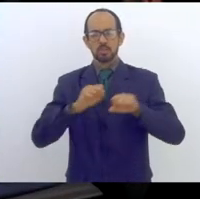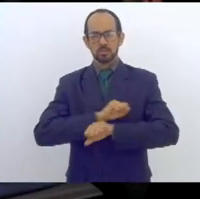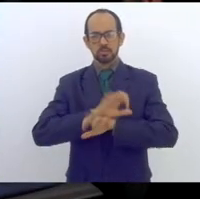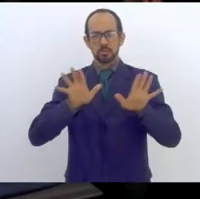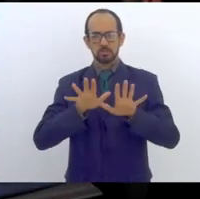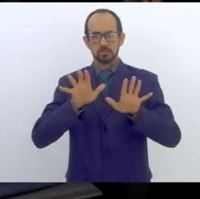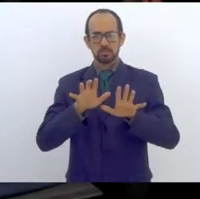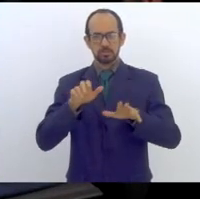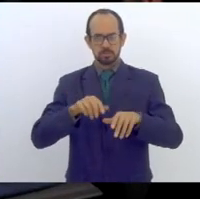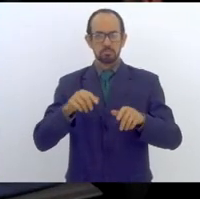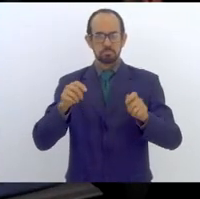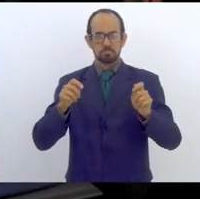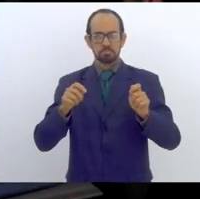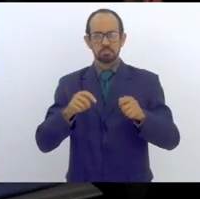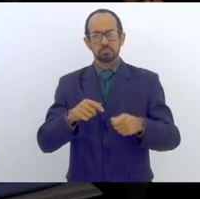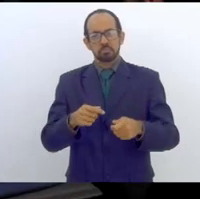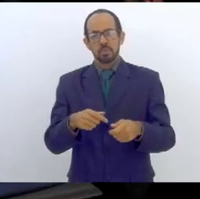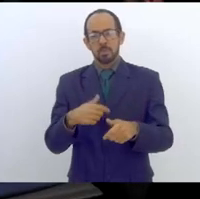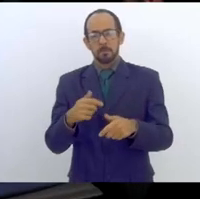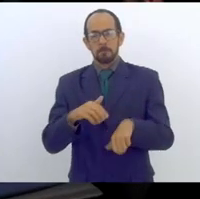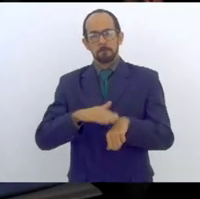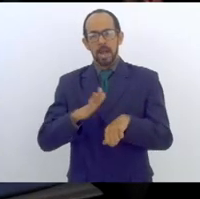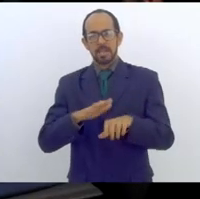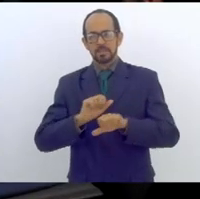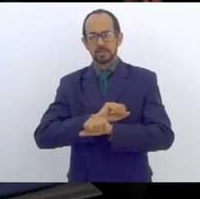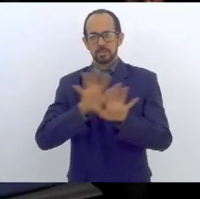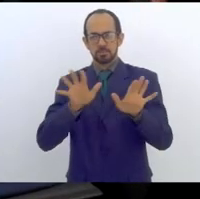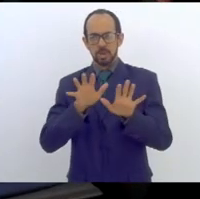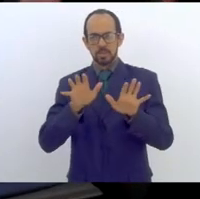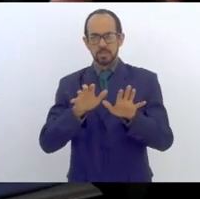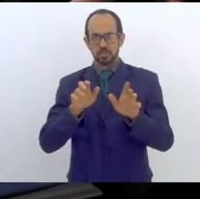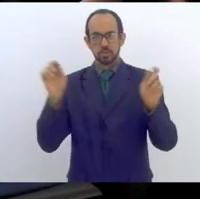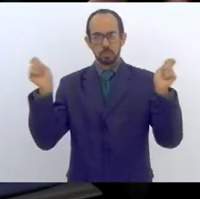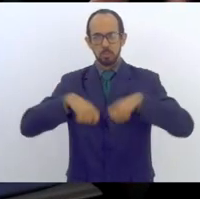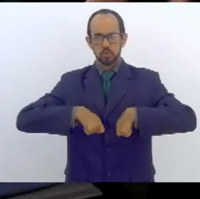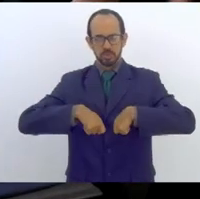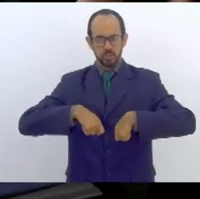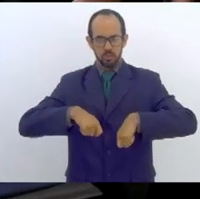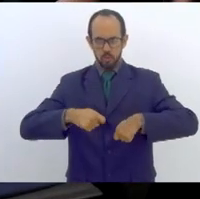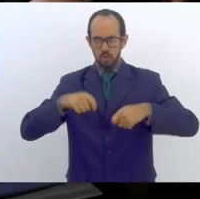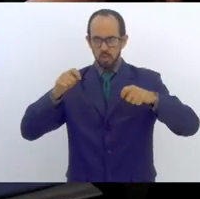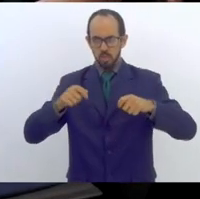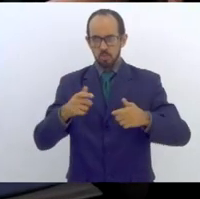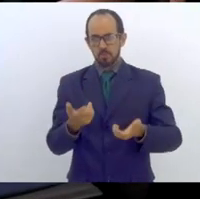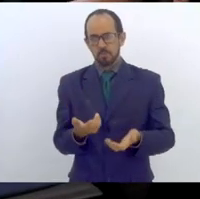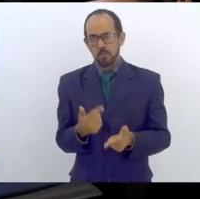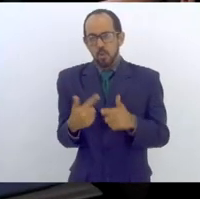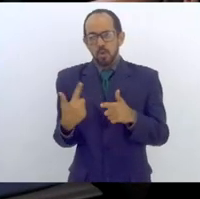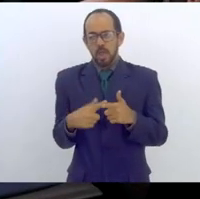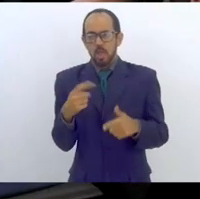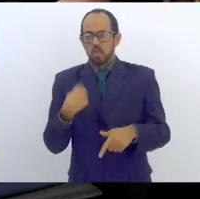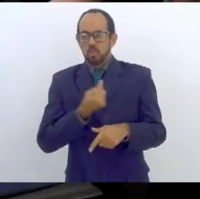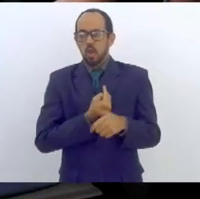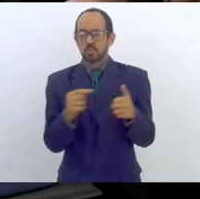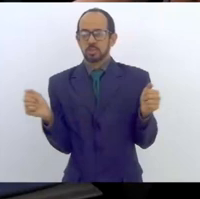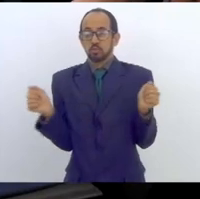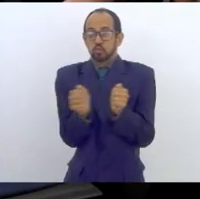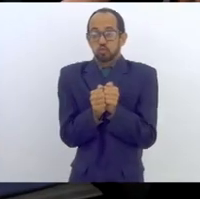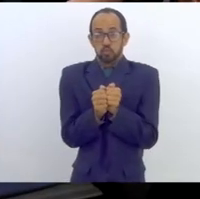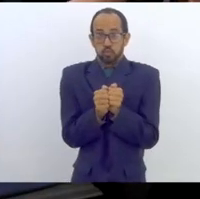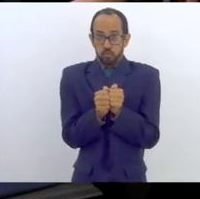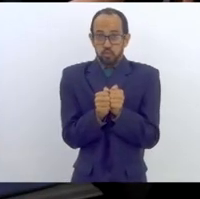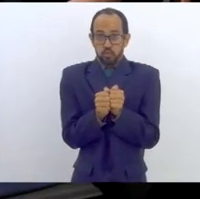possíveis o mais transparentes possíveis com vocês porque Estamos envolvidos pessoalmente